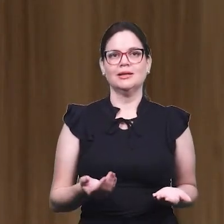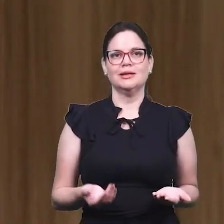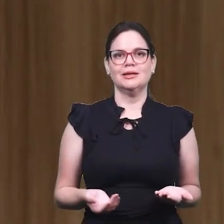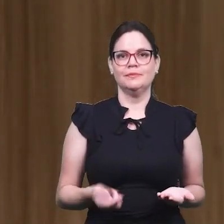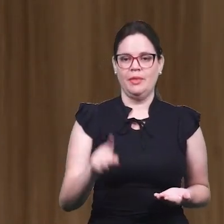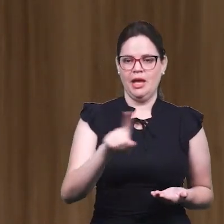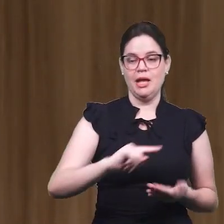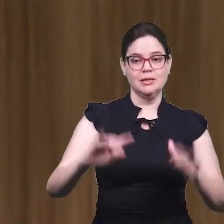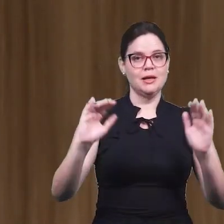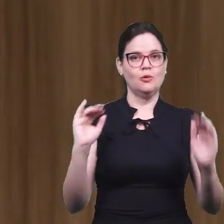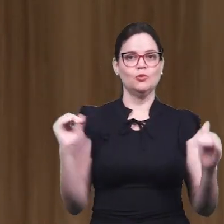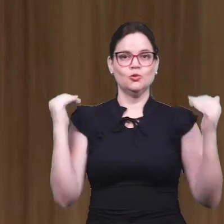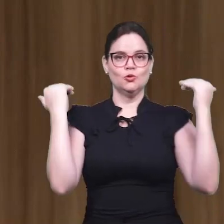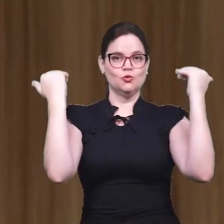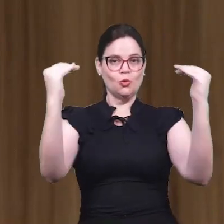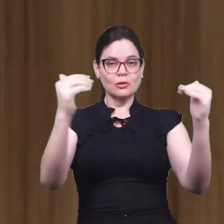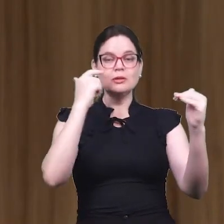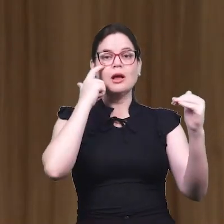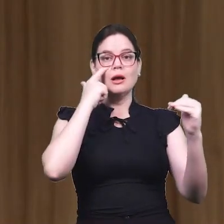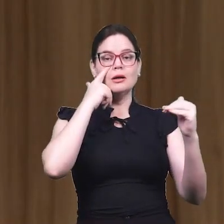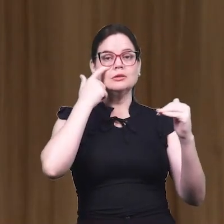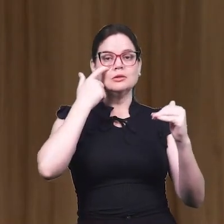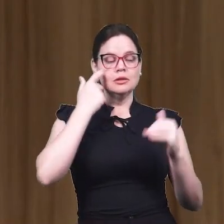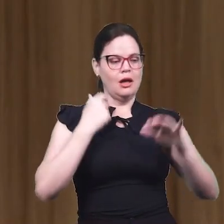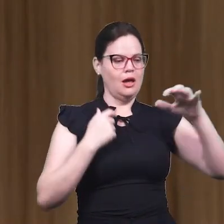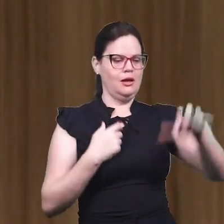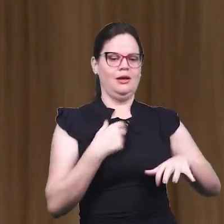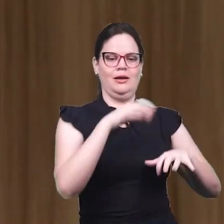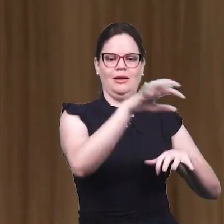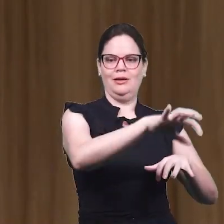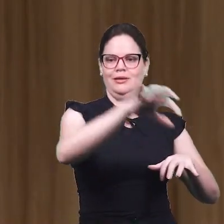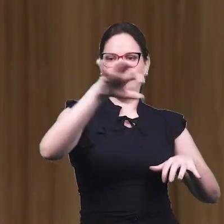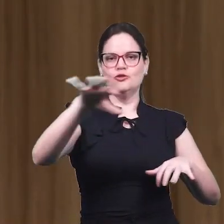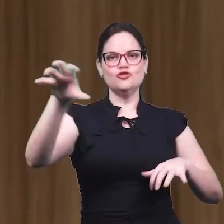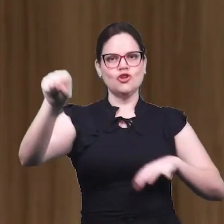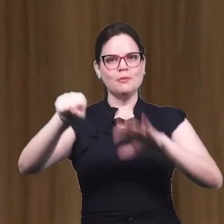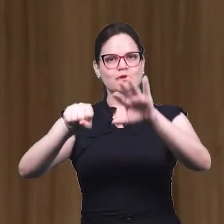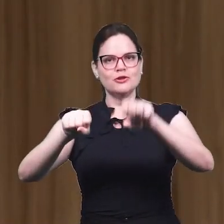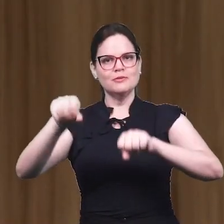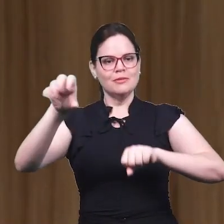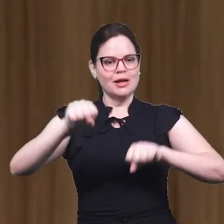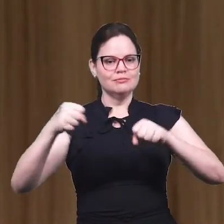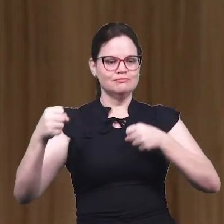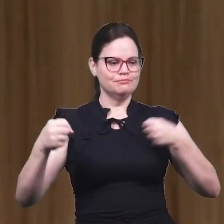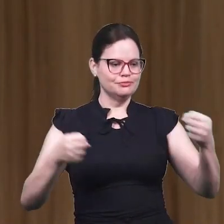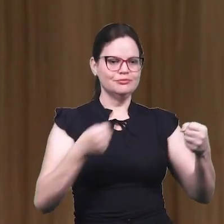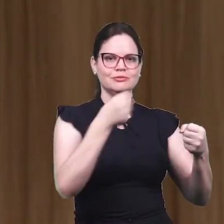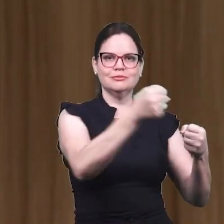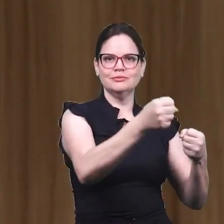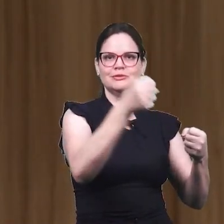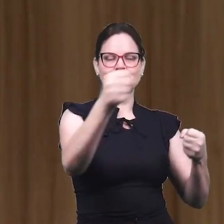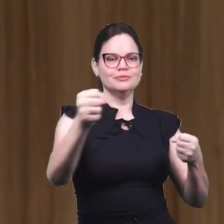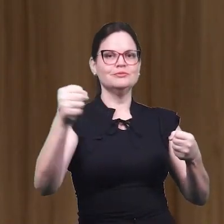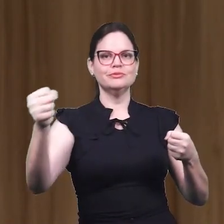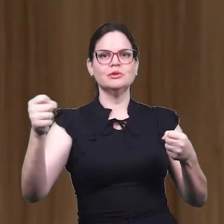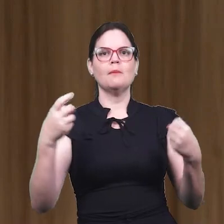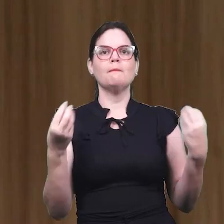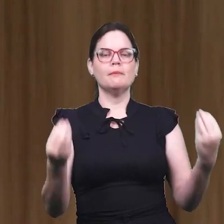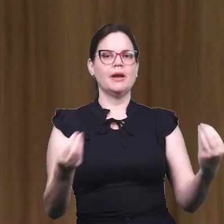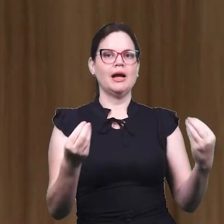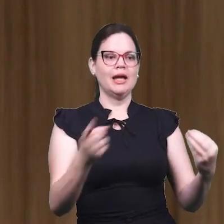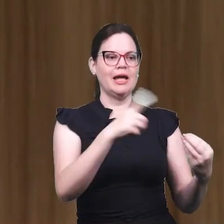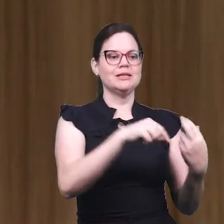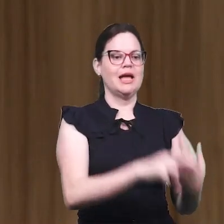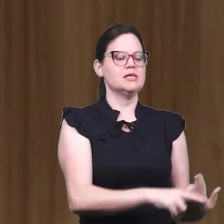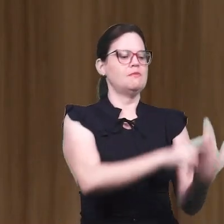procônsulos, eram autoridades colocadas nessas regiões e que tinham esse contato com